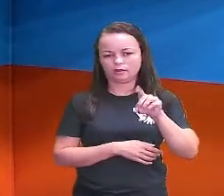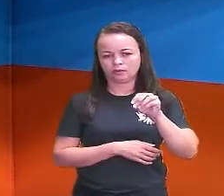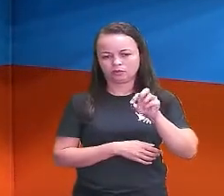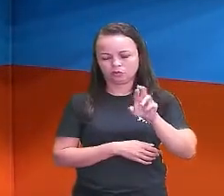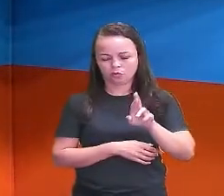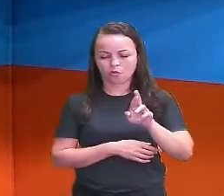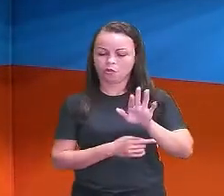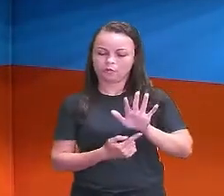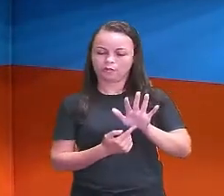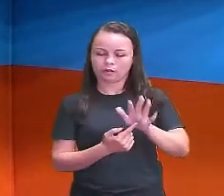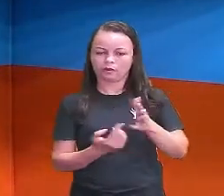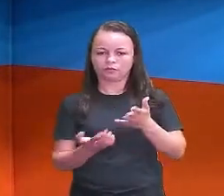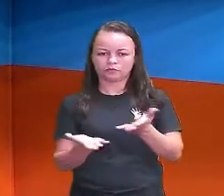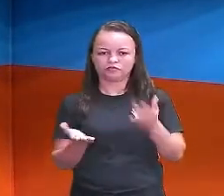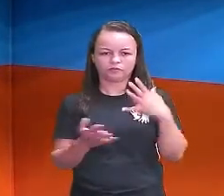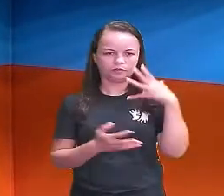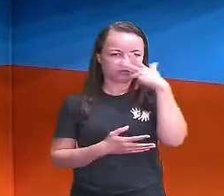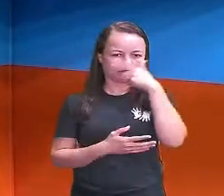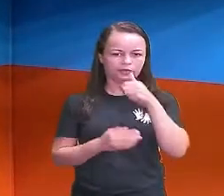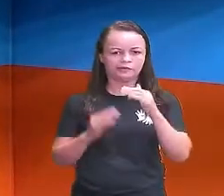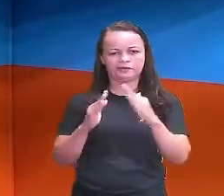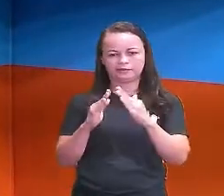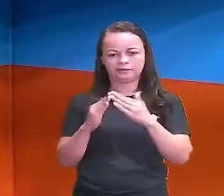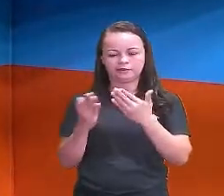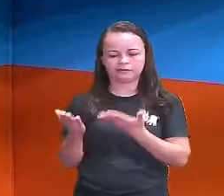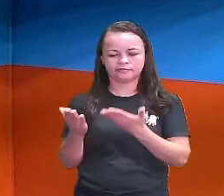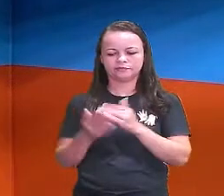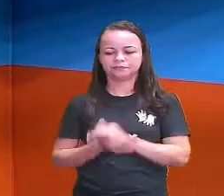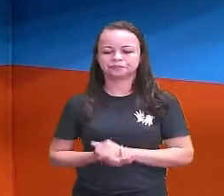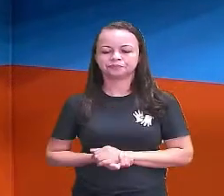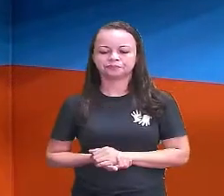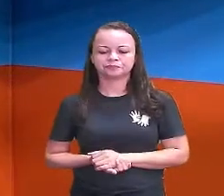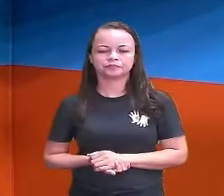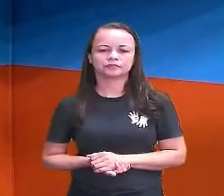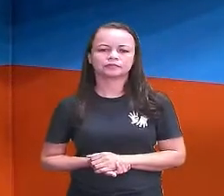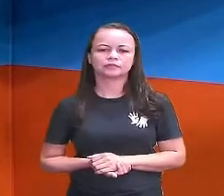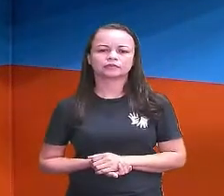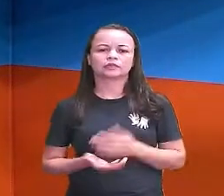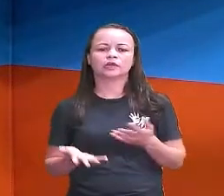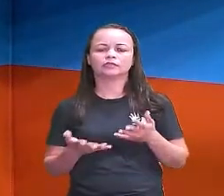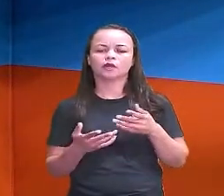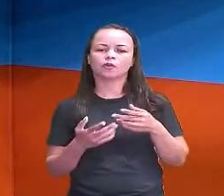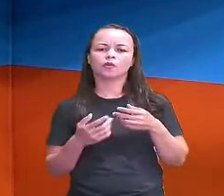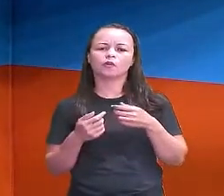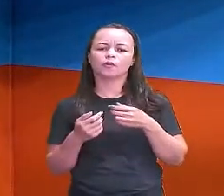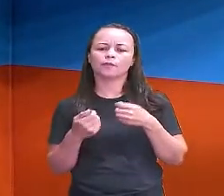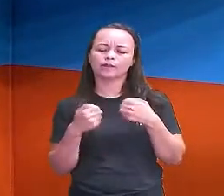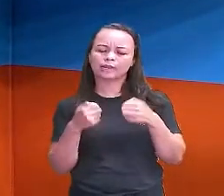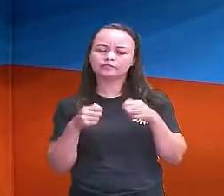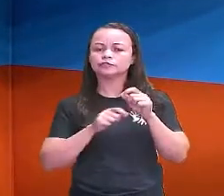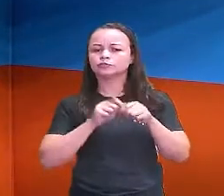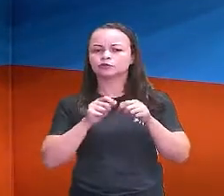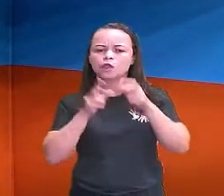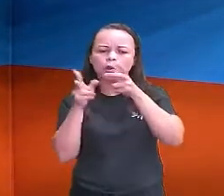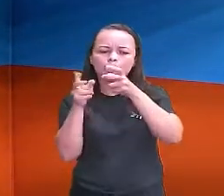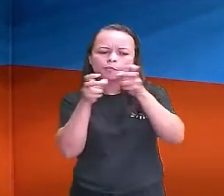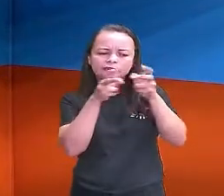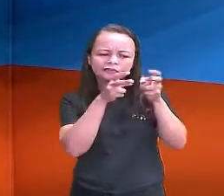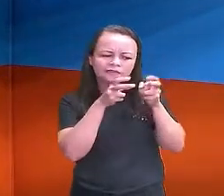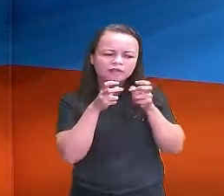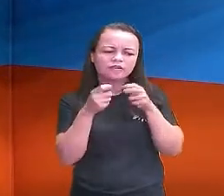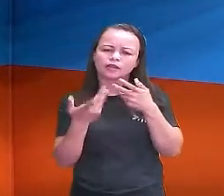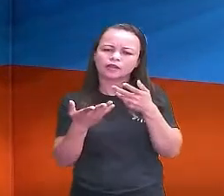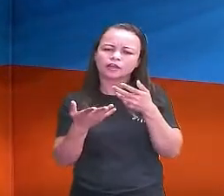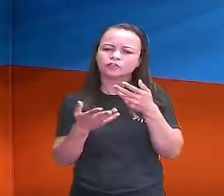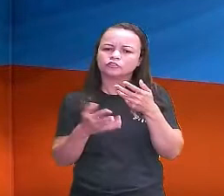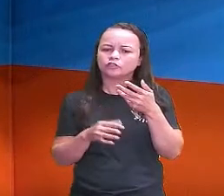decorar a casa. Também tem formato de trapézio. Então, basta apenas a gente observar que a gente